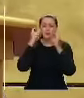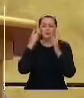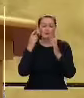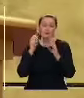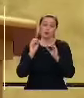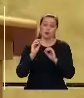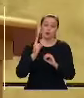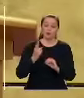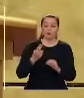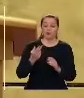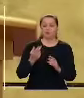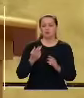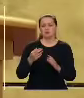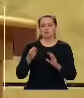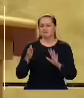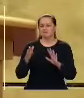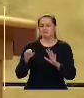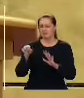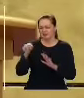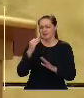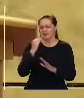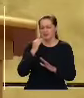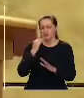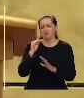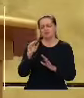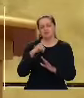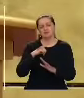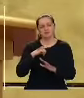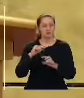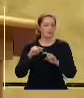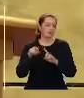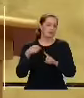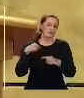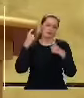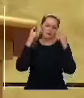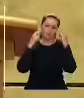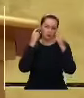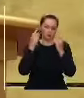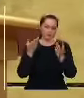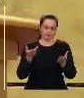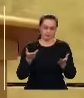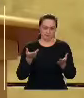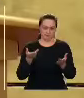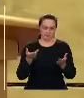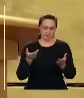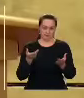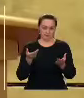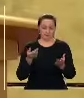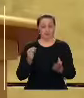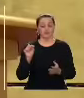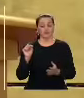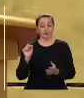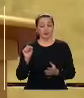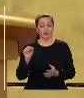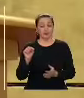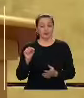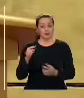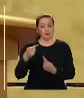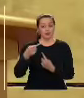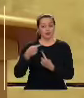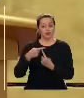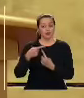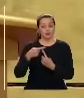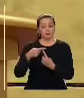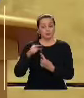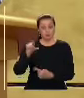relevar os defeitos. E isso, esse tipo de escolha